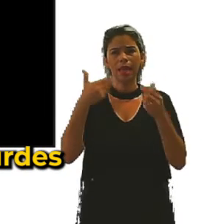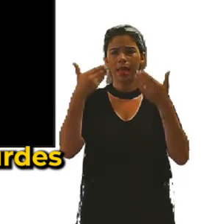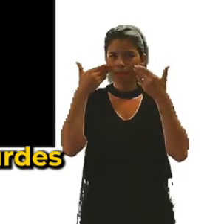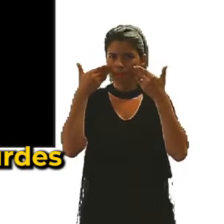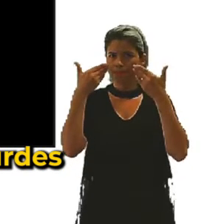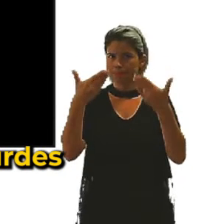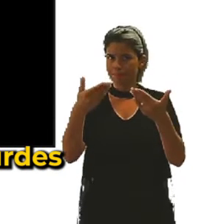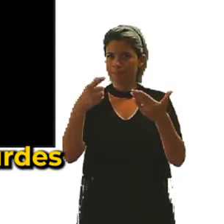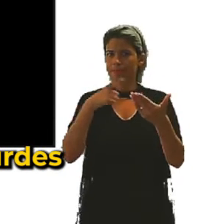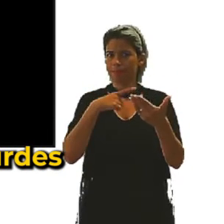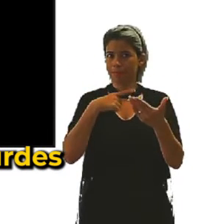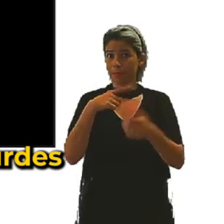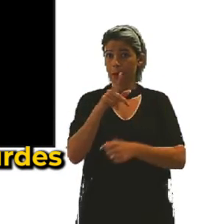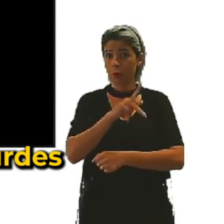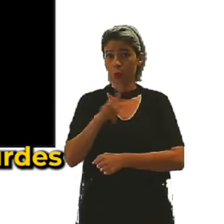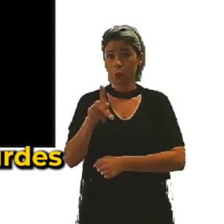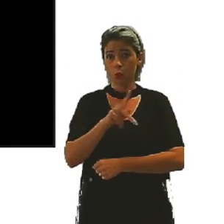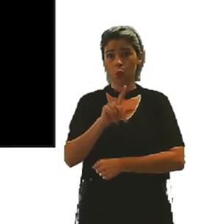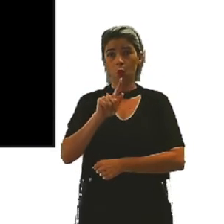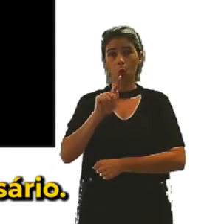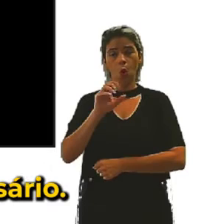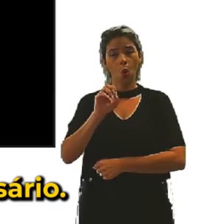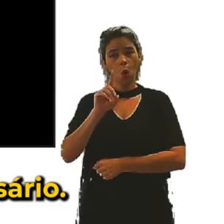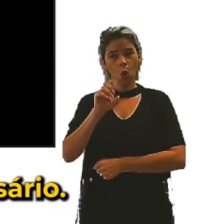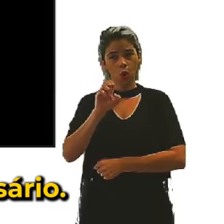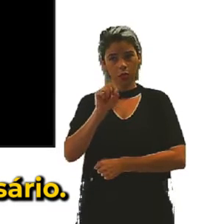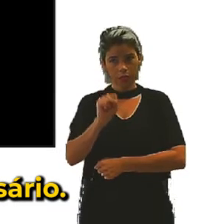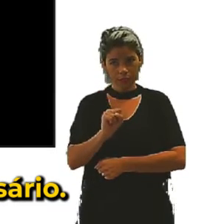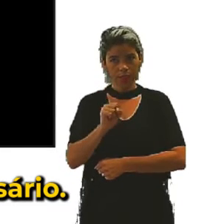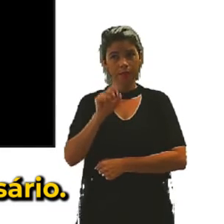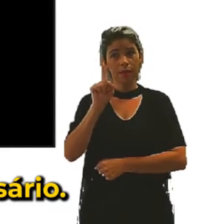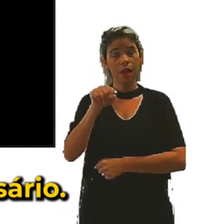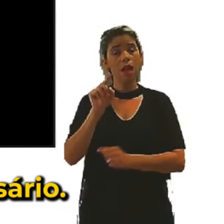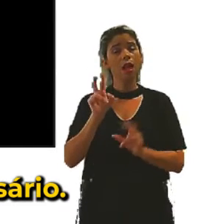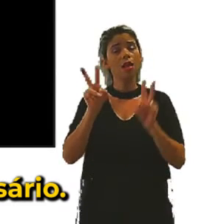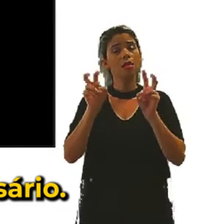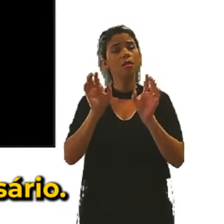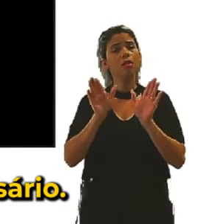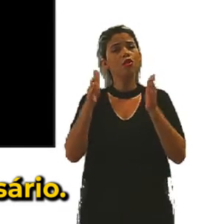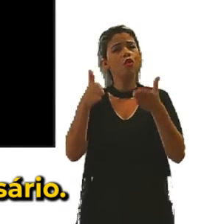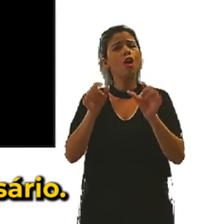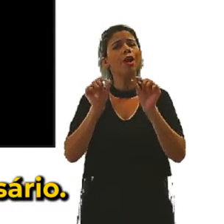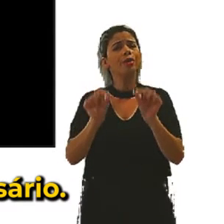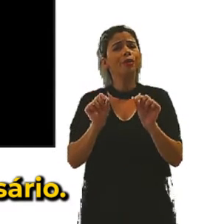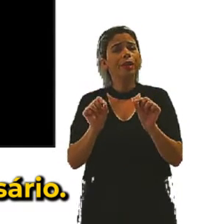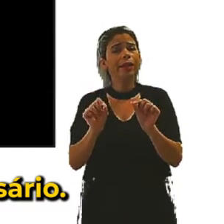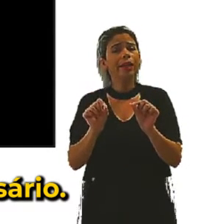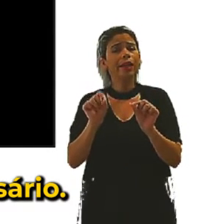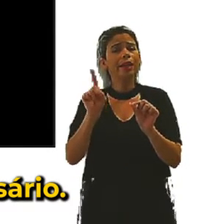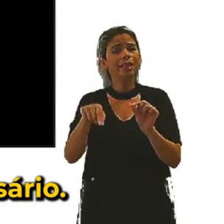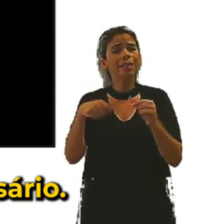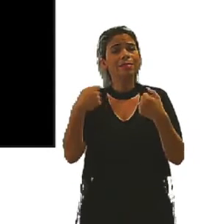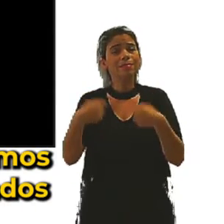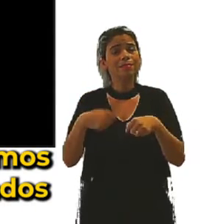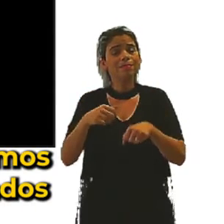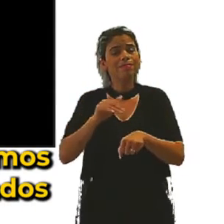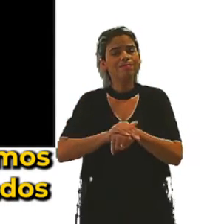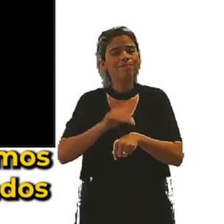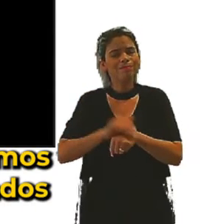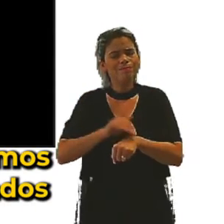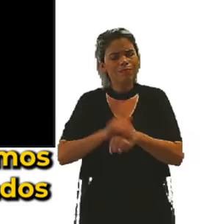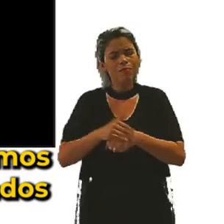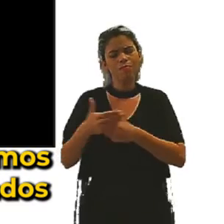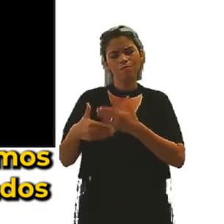reproduzindo uma fala da professora Lourdes Bandeira, no sentido de que, cada vez mais, é necessário, se